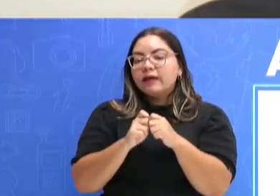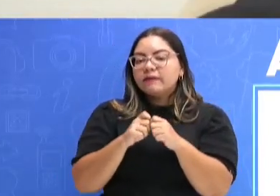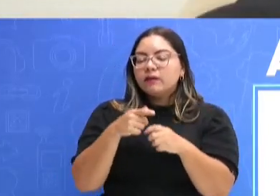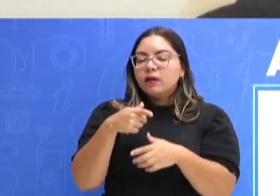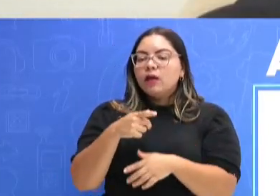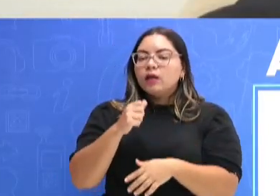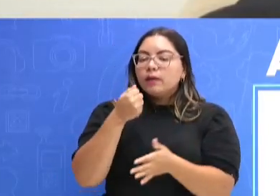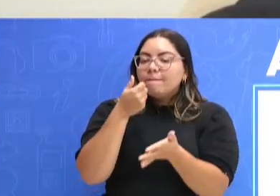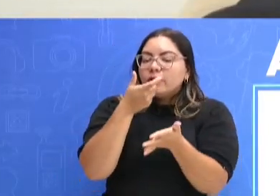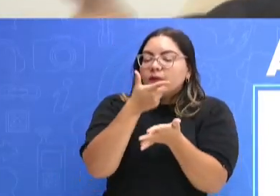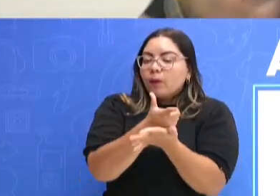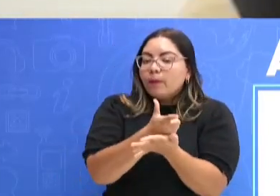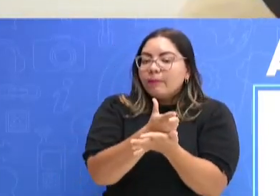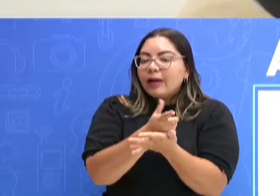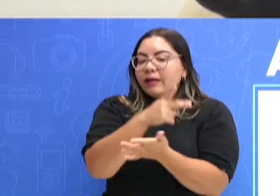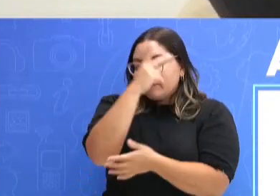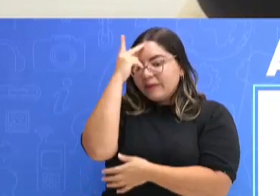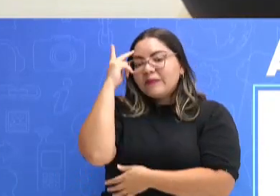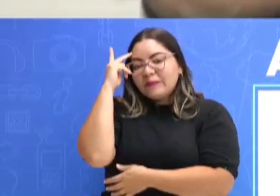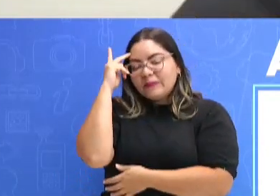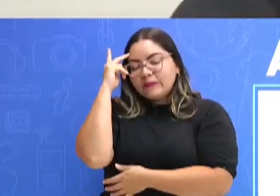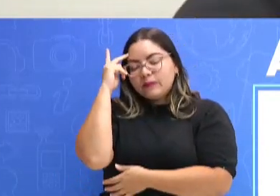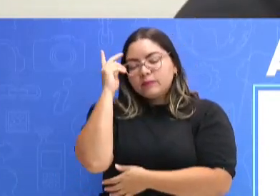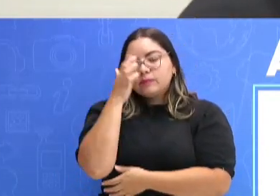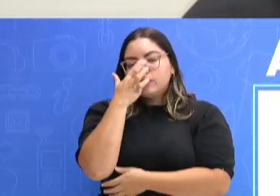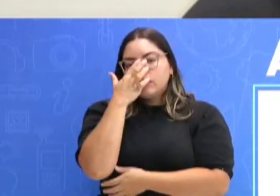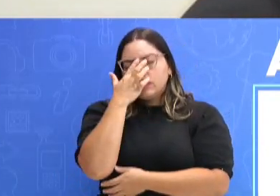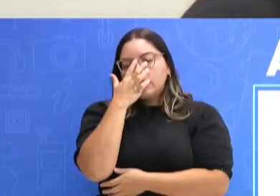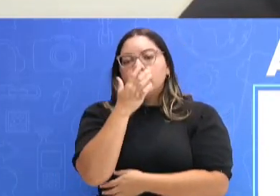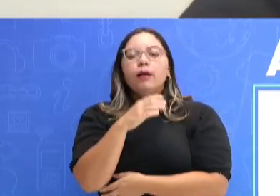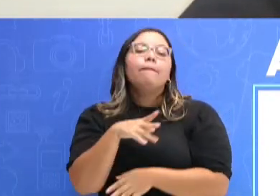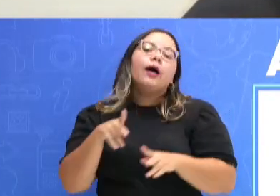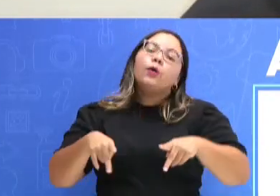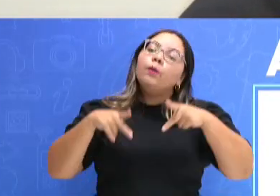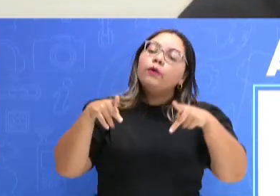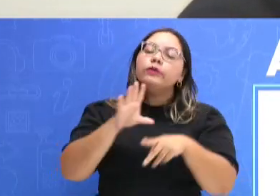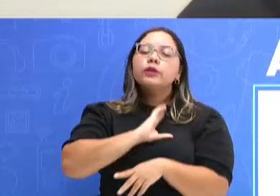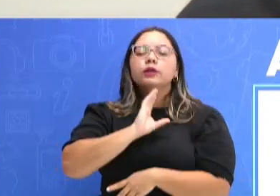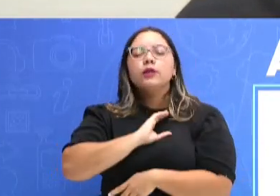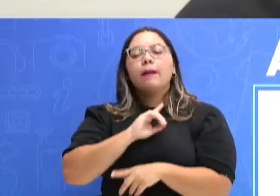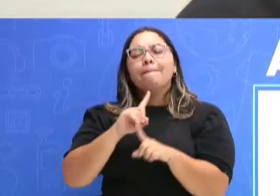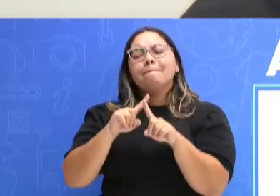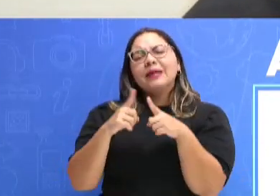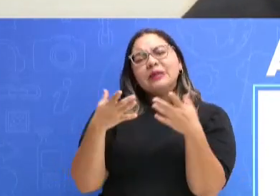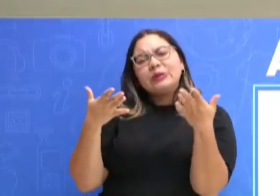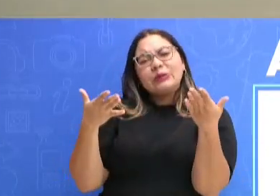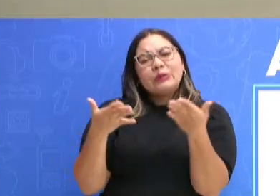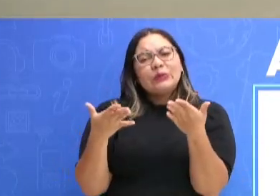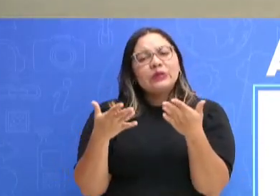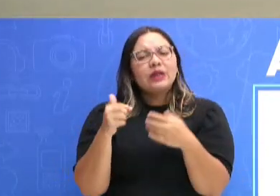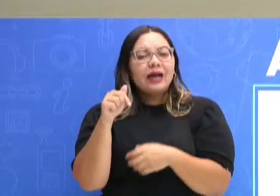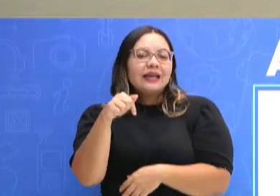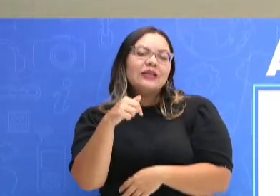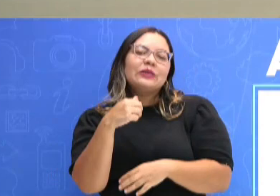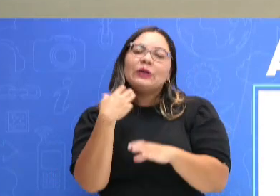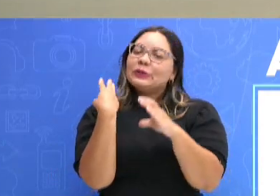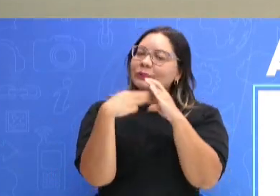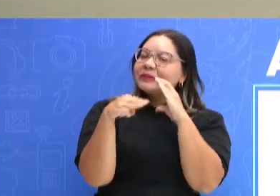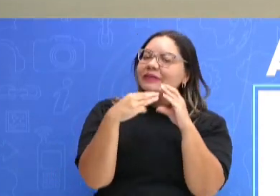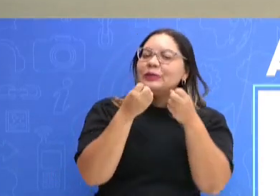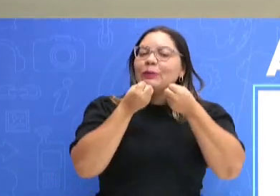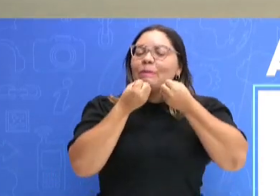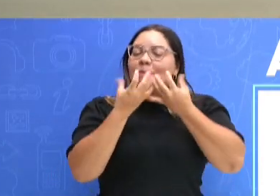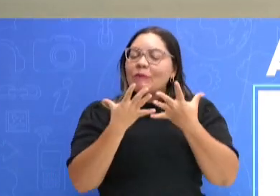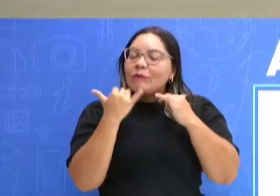estar vendendo para o município. Né? Mas, aliás, para o povo, né? Através hoje, desse programa. Hoje, Augusto, aqui é só de notícia boa. Graças eu